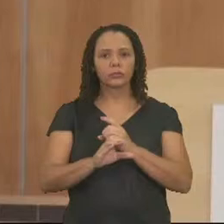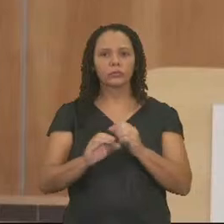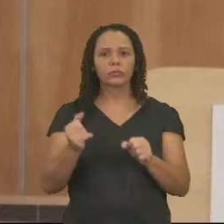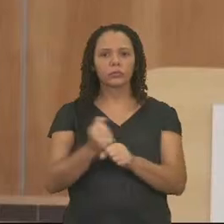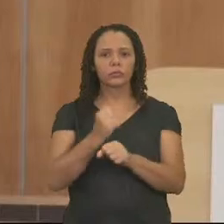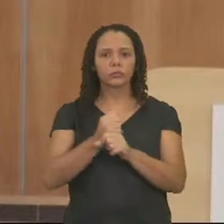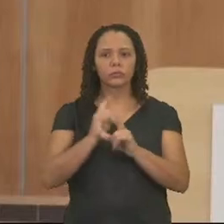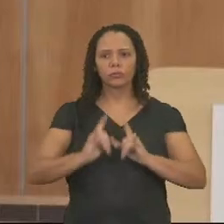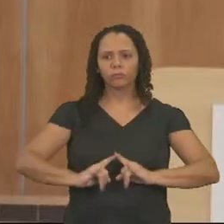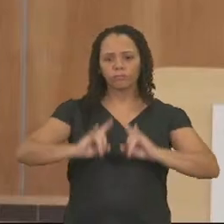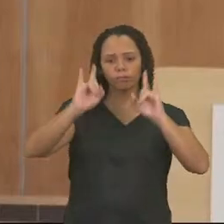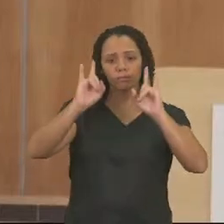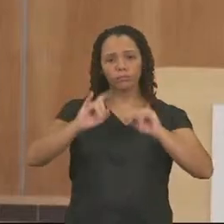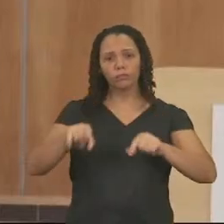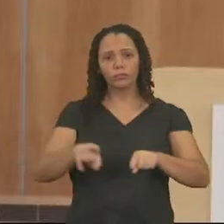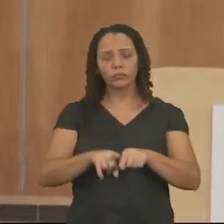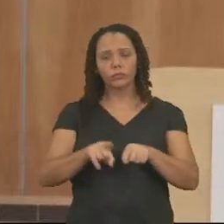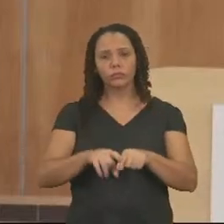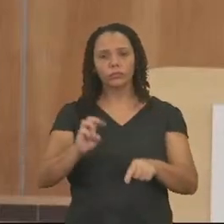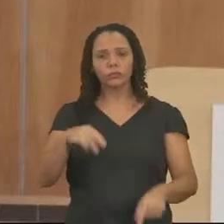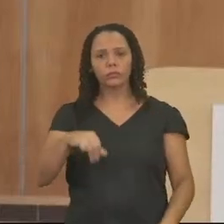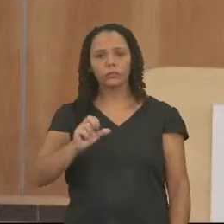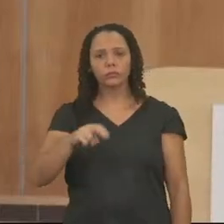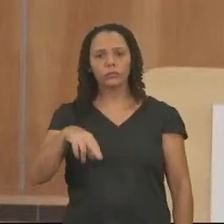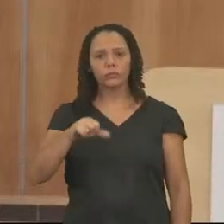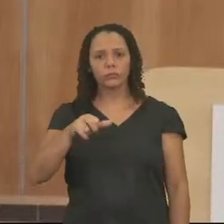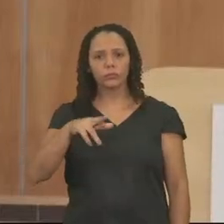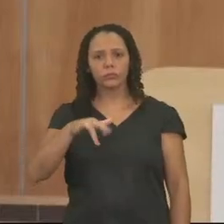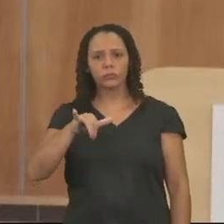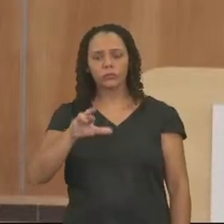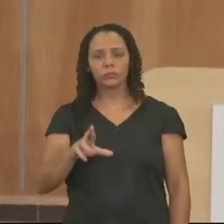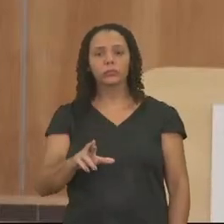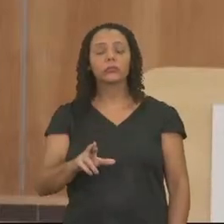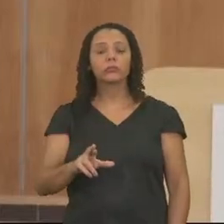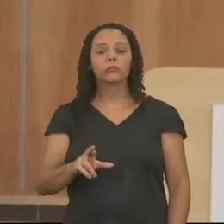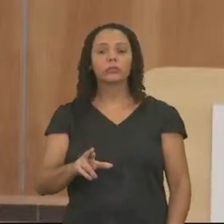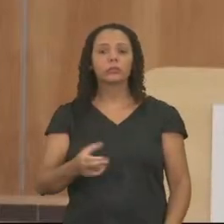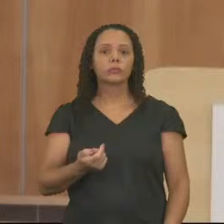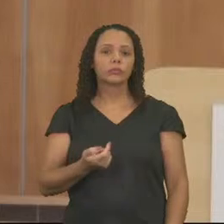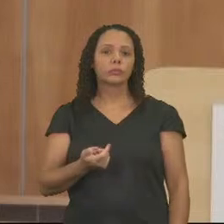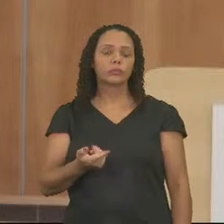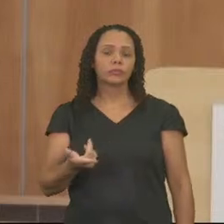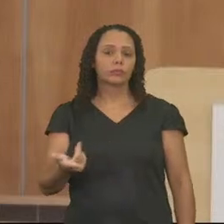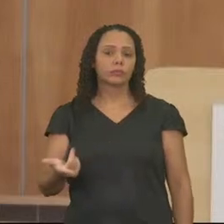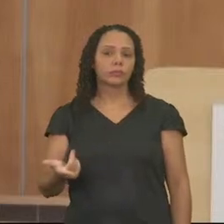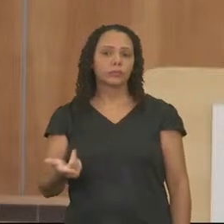à mineração, donos do poder econômico aqui em Jacareí, e pouquíssimo ao povo.